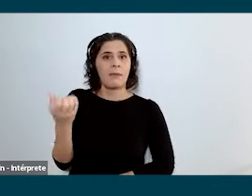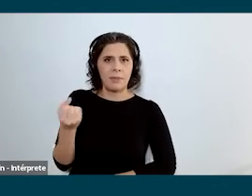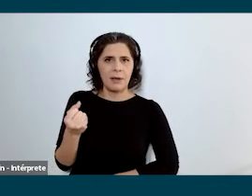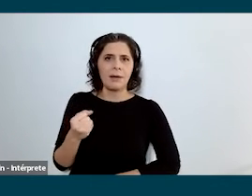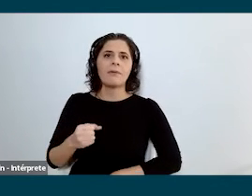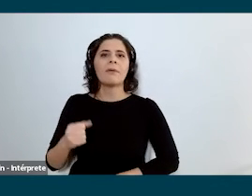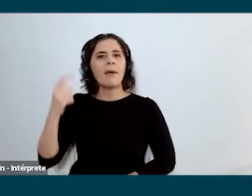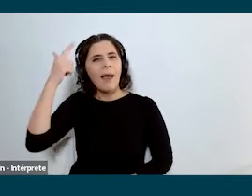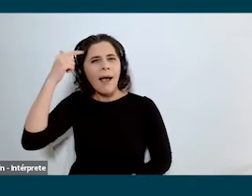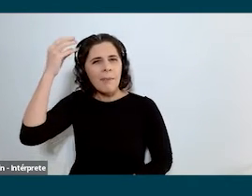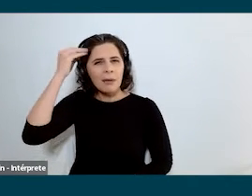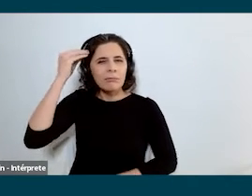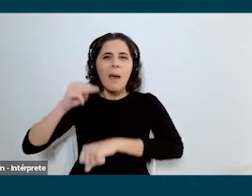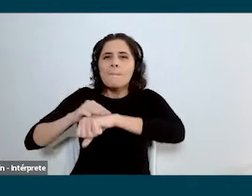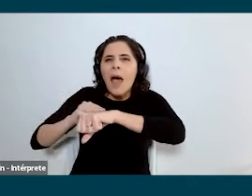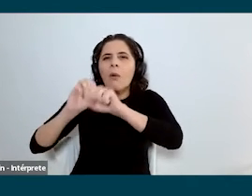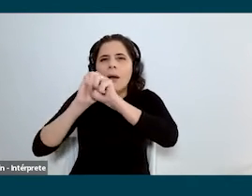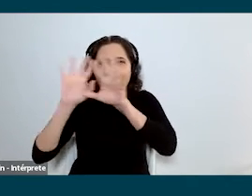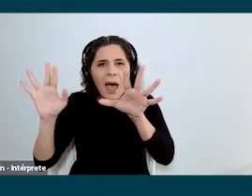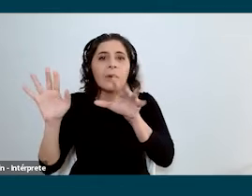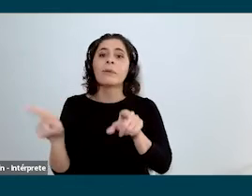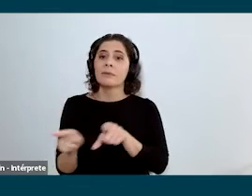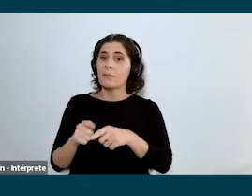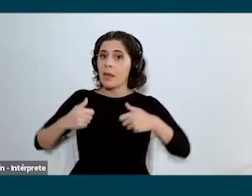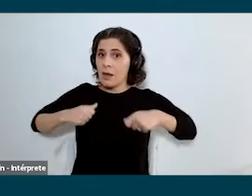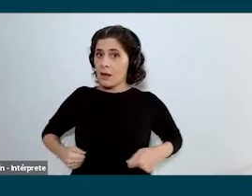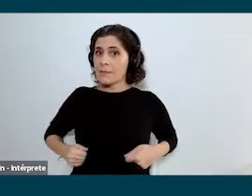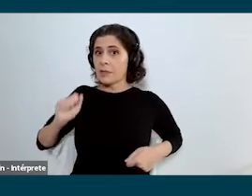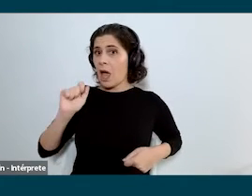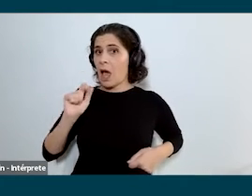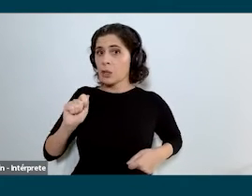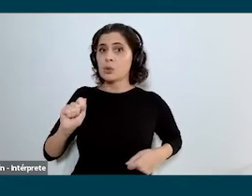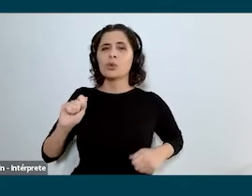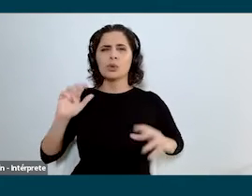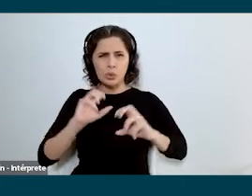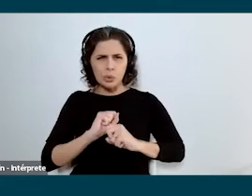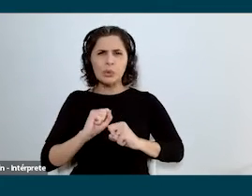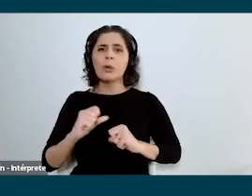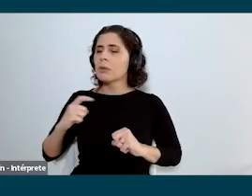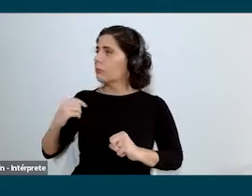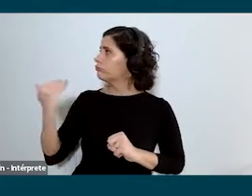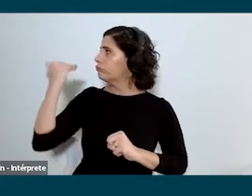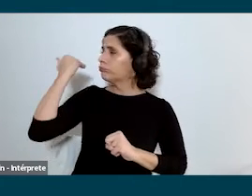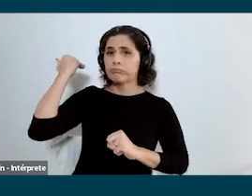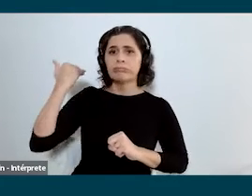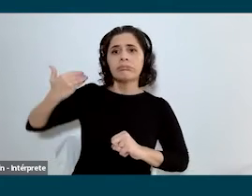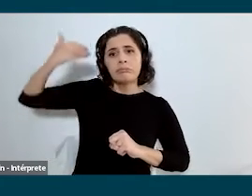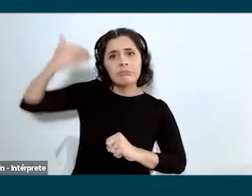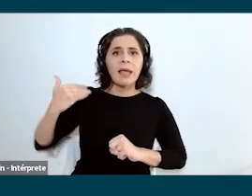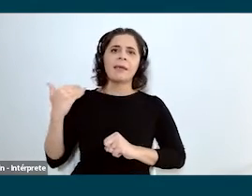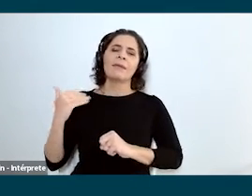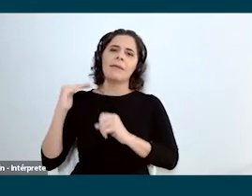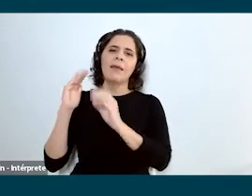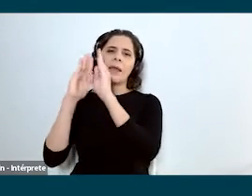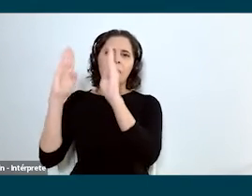cabelos castanhos claros, estou usando uma roupa azul escuro aqui, e no meu fundo aparecem uma estante de livros, um quadro